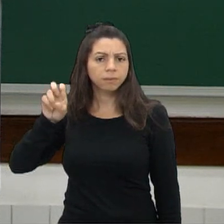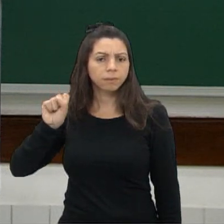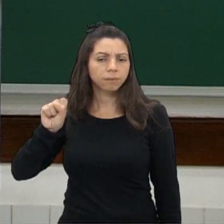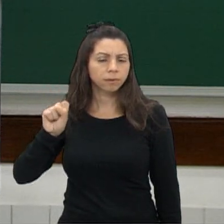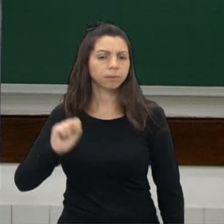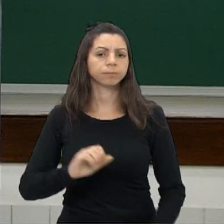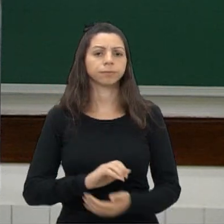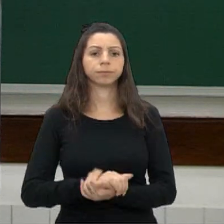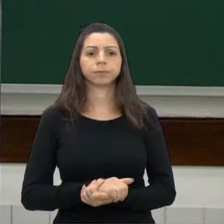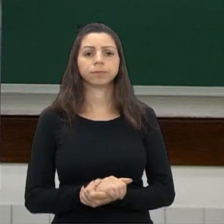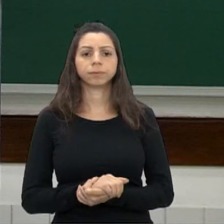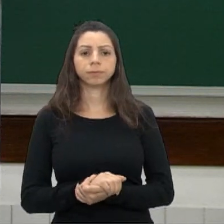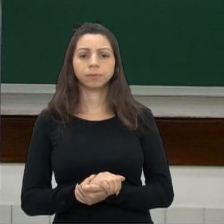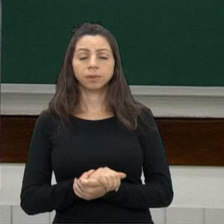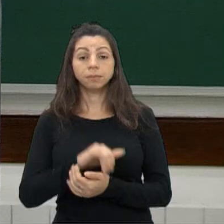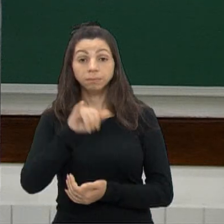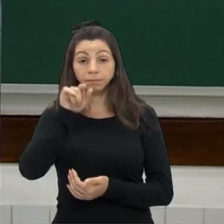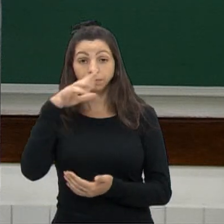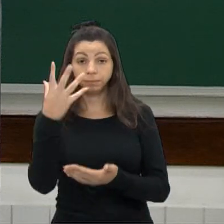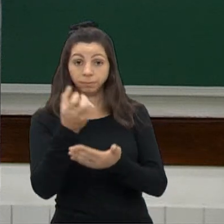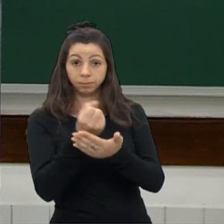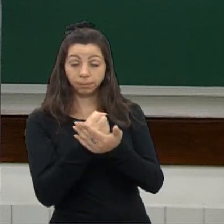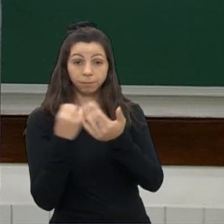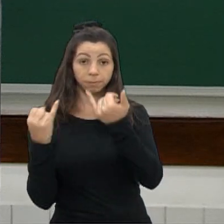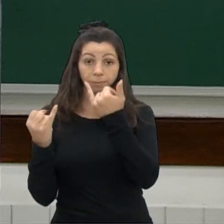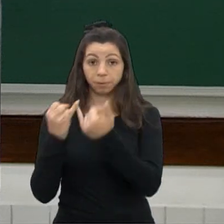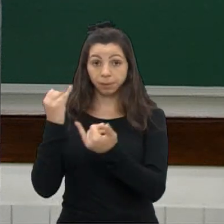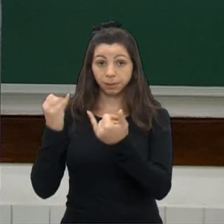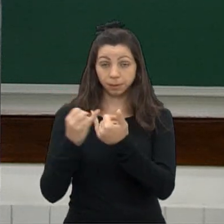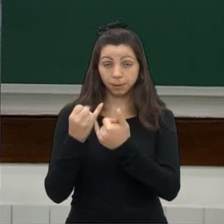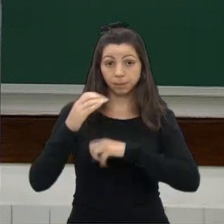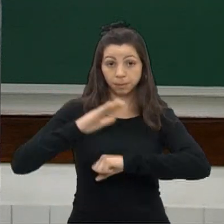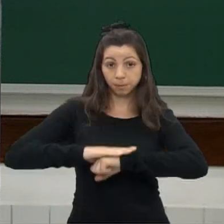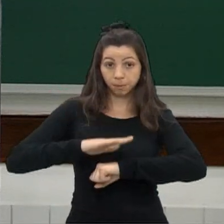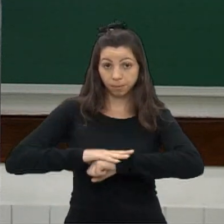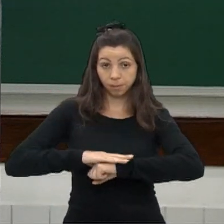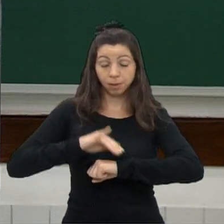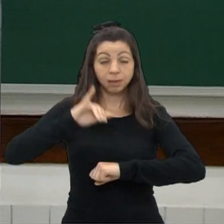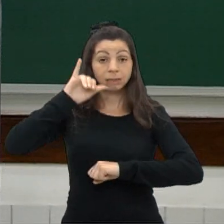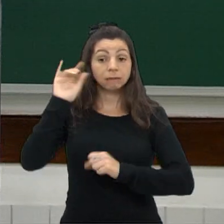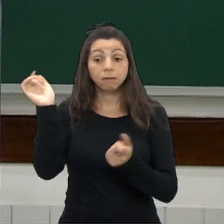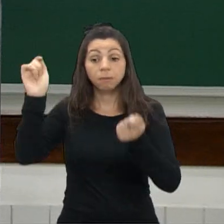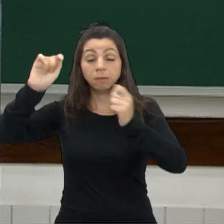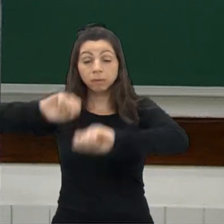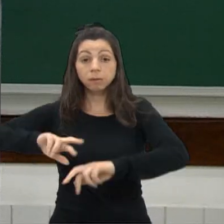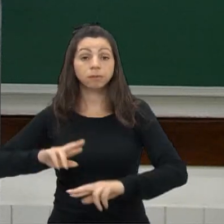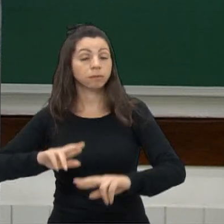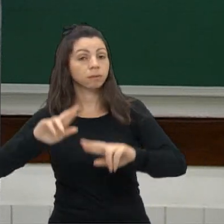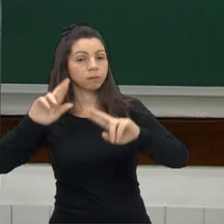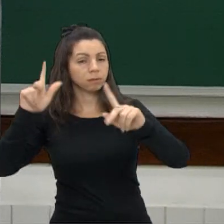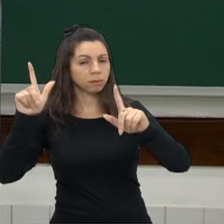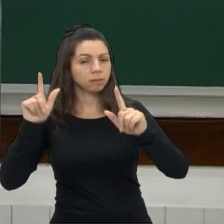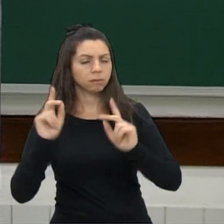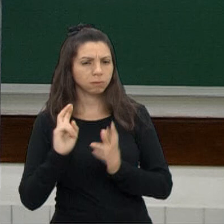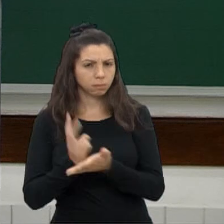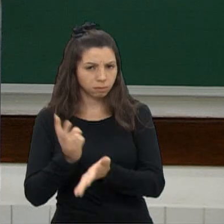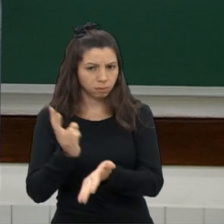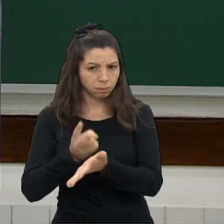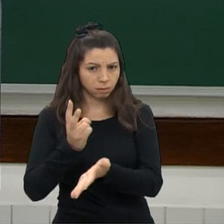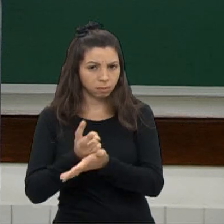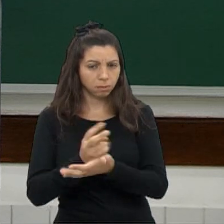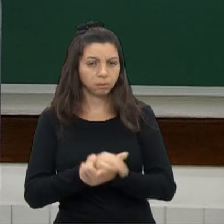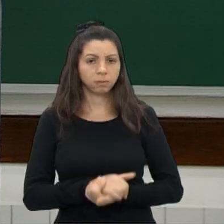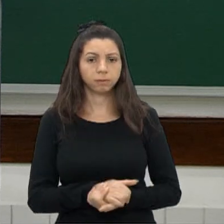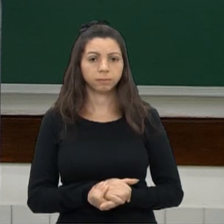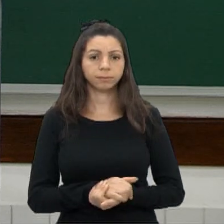algo parecido, ok. Mas se é uma outra possibilidade diferente da nossa correção, mantenha. Não há